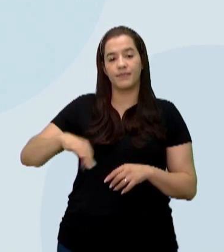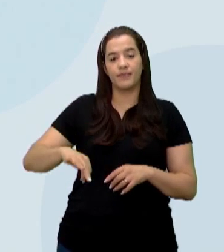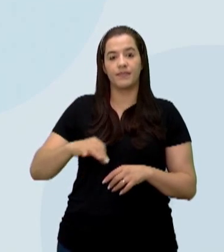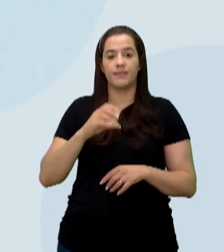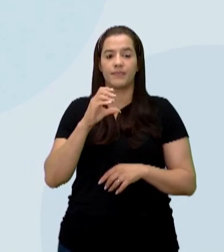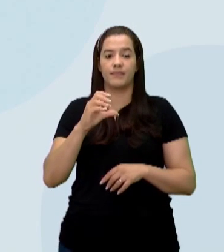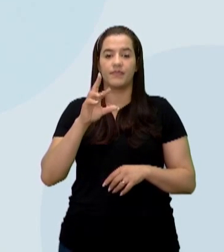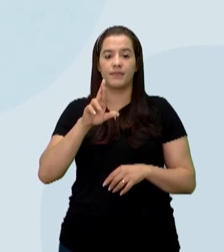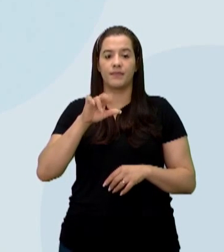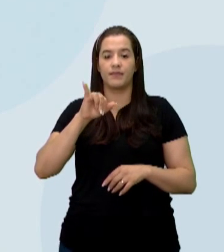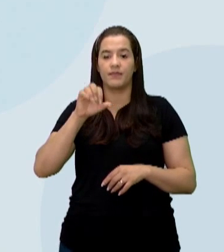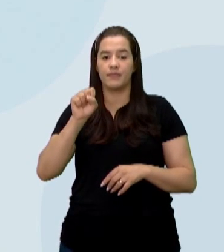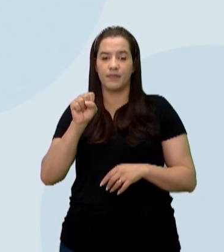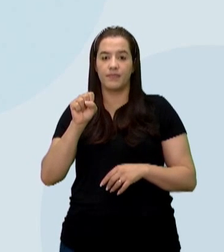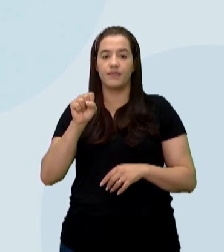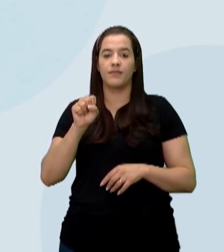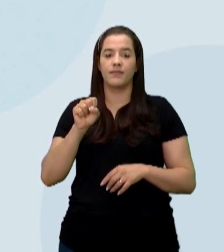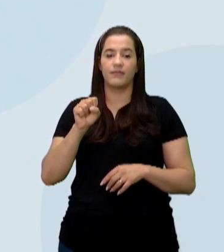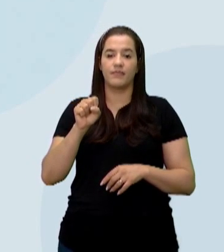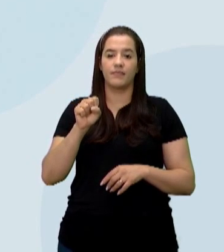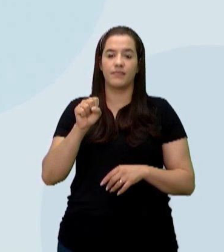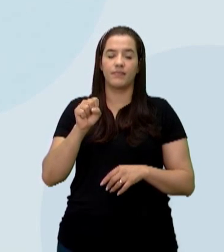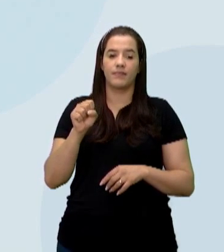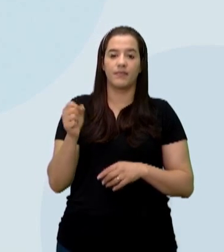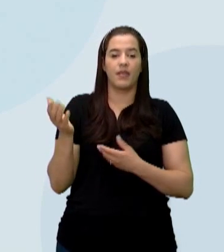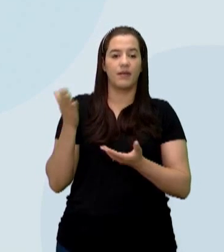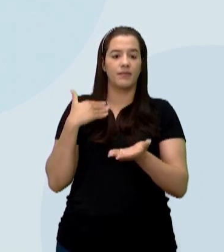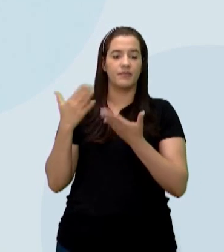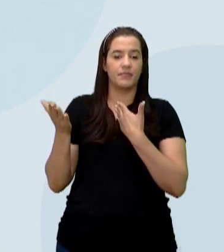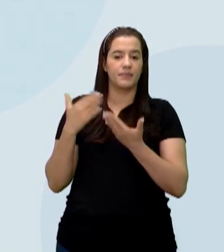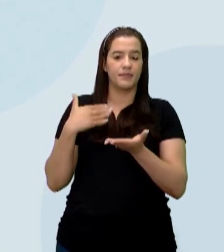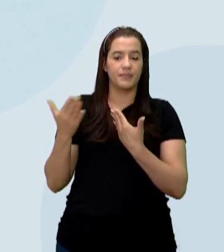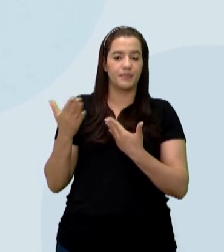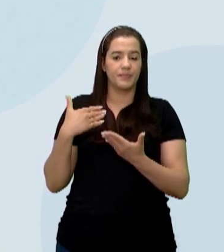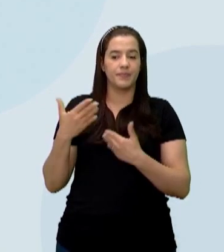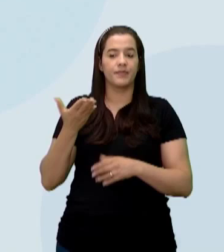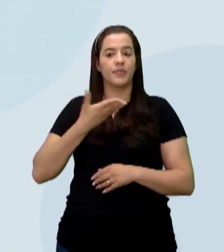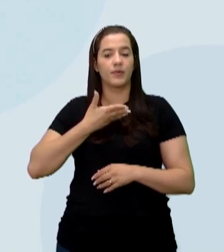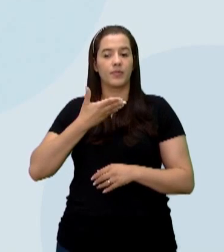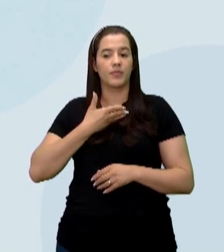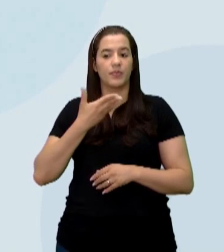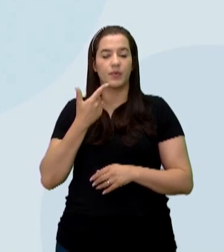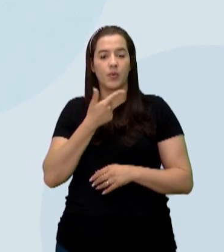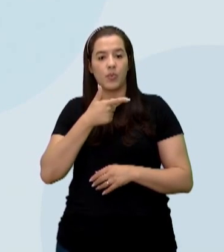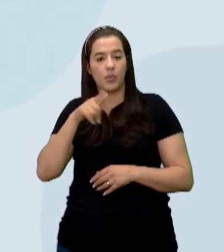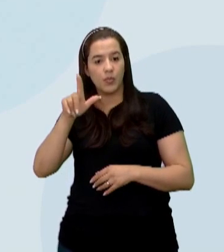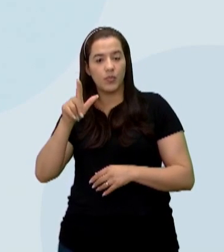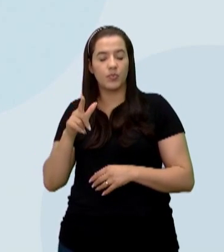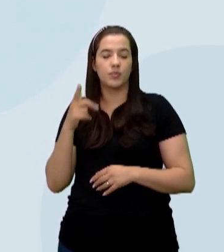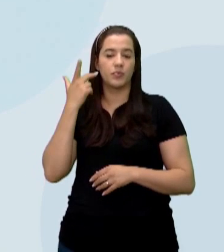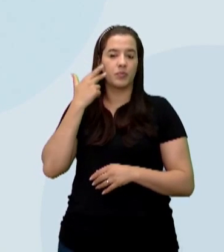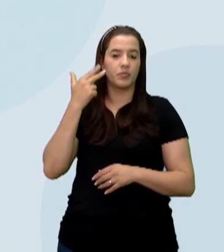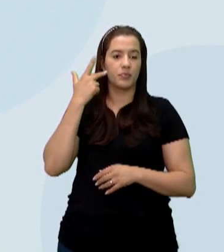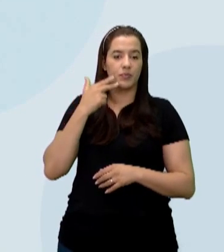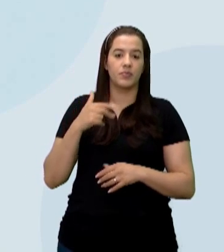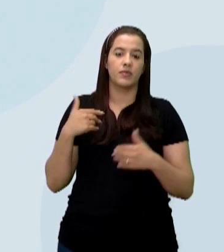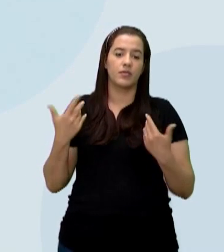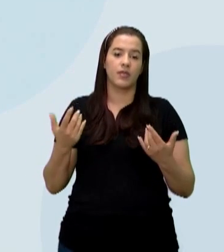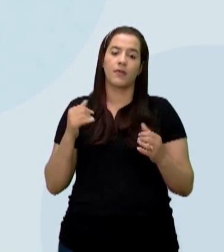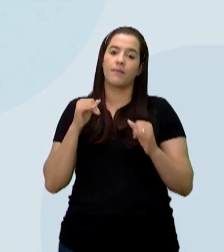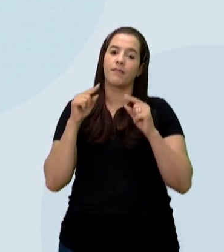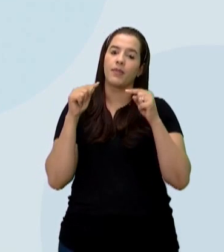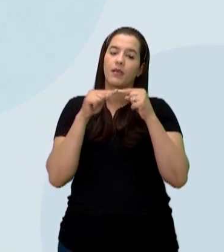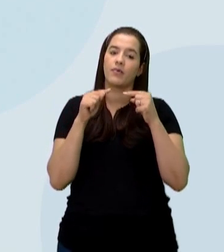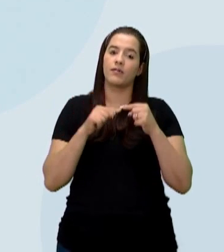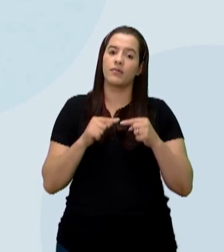Olha o Cris, né? Sim, olha a informalidade desse já em relação ao outro. Isso já não é semelhante